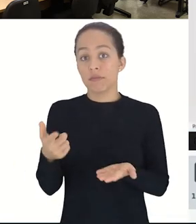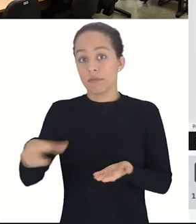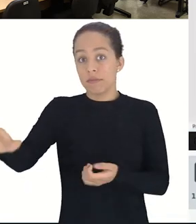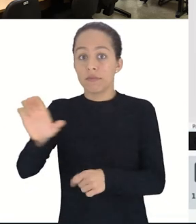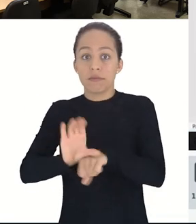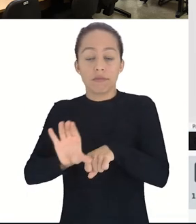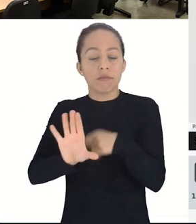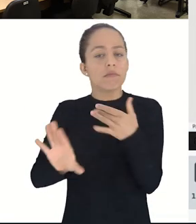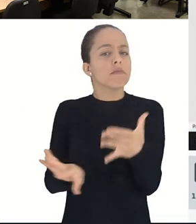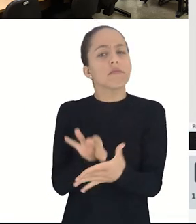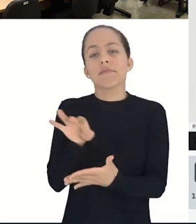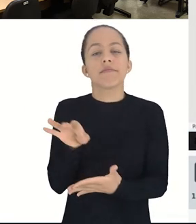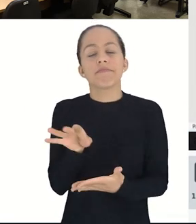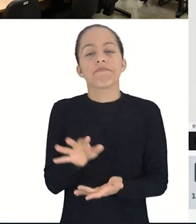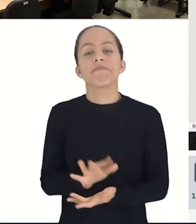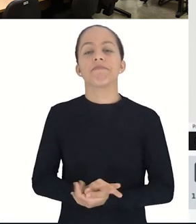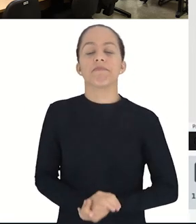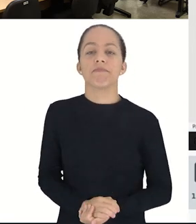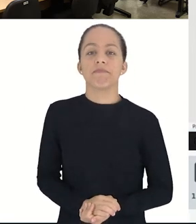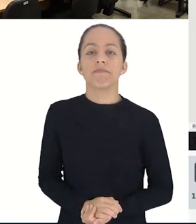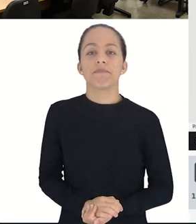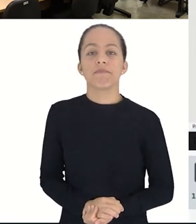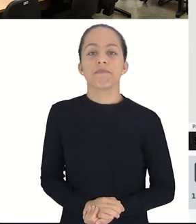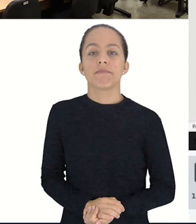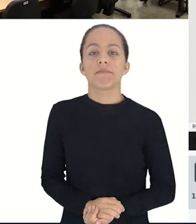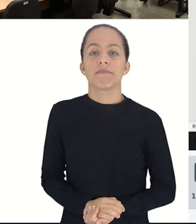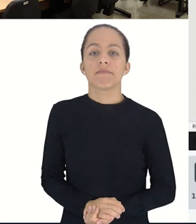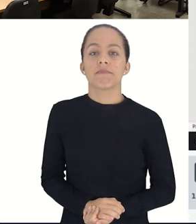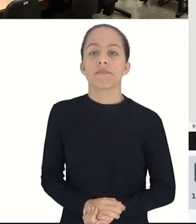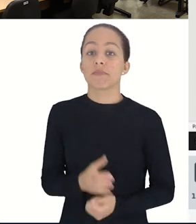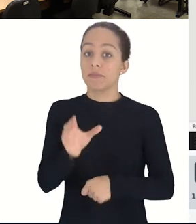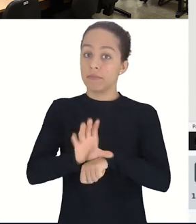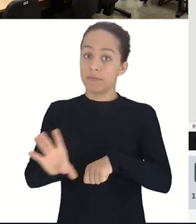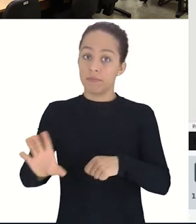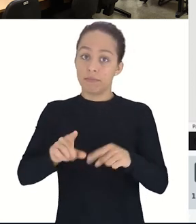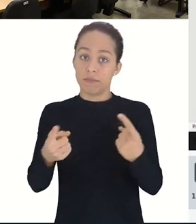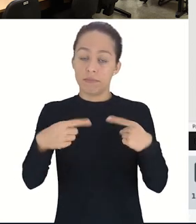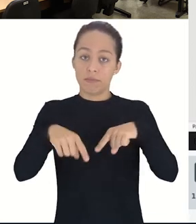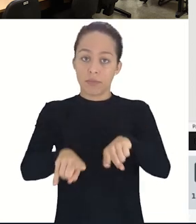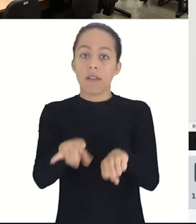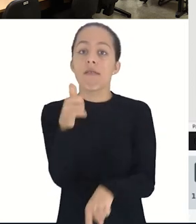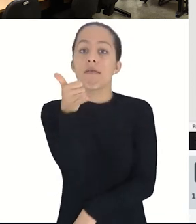Vamos para o próximo curso a ser sorteado. É o curso